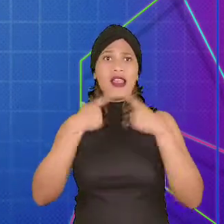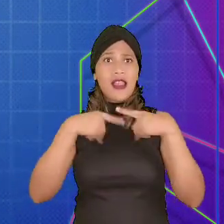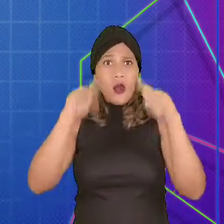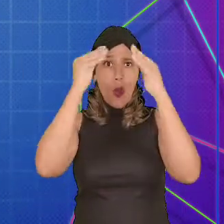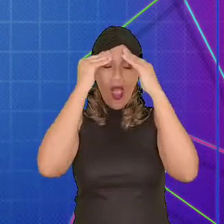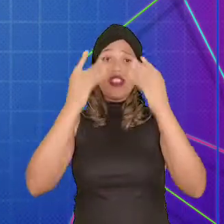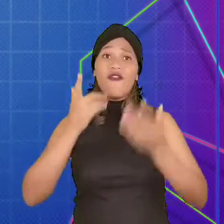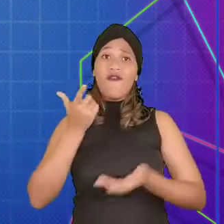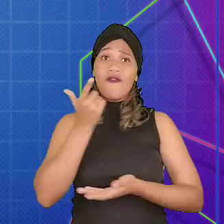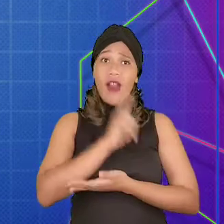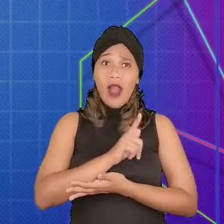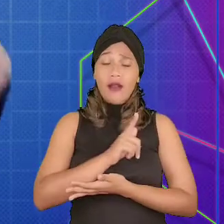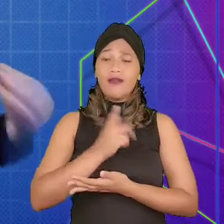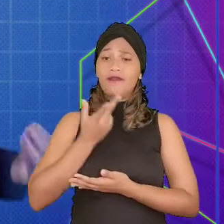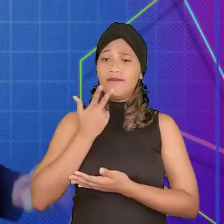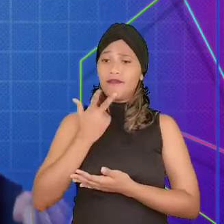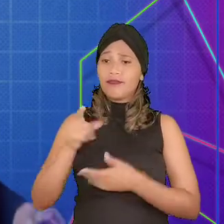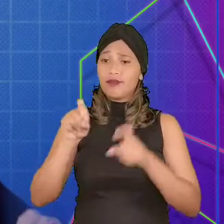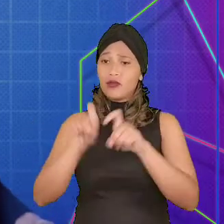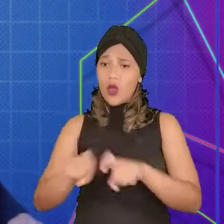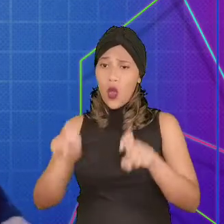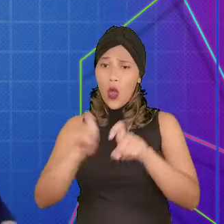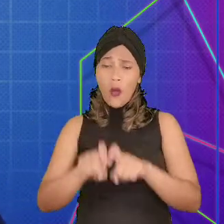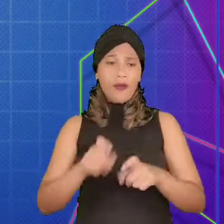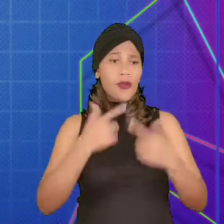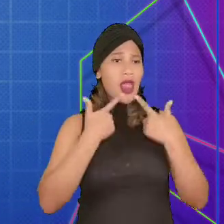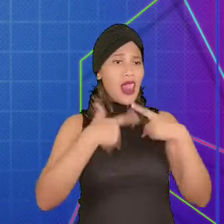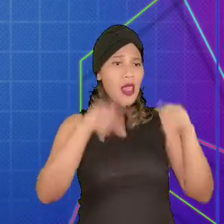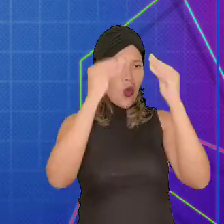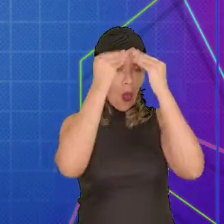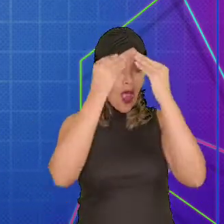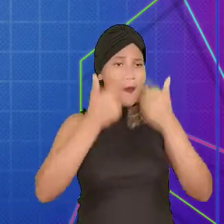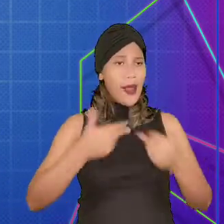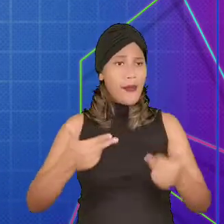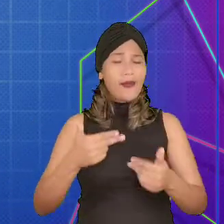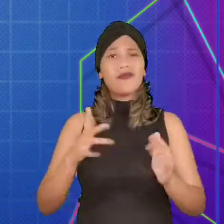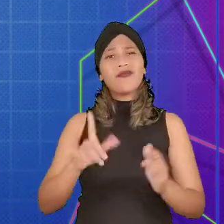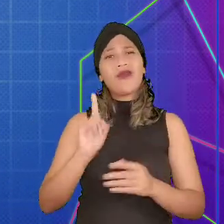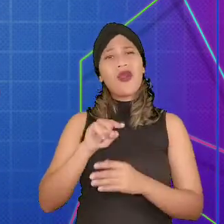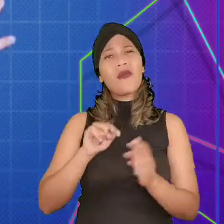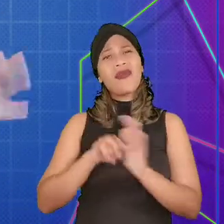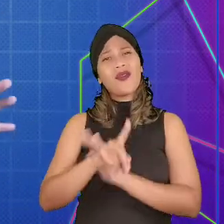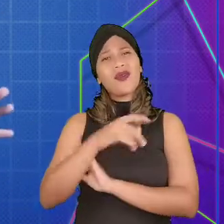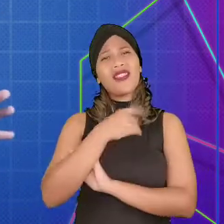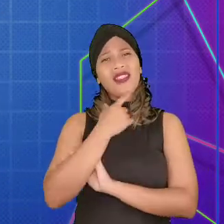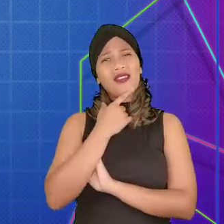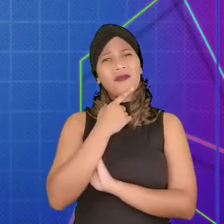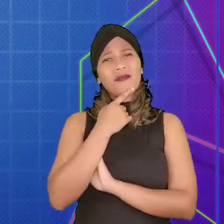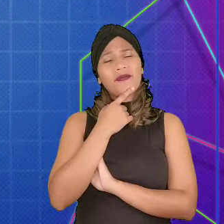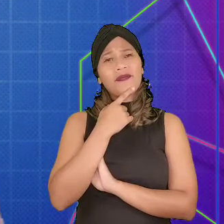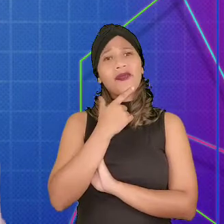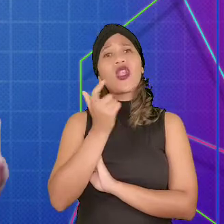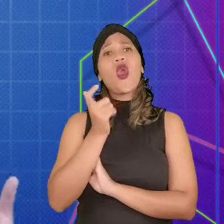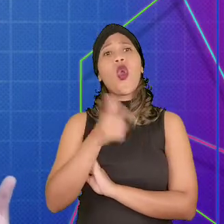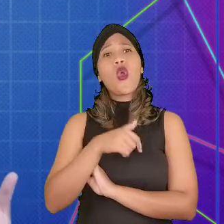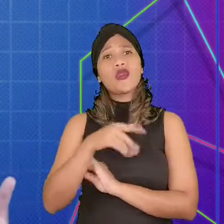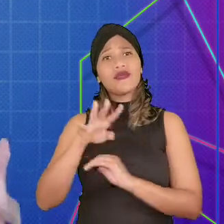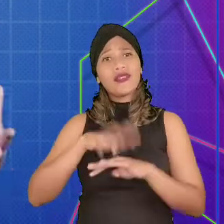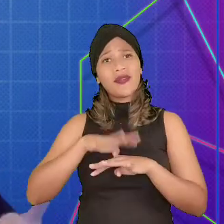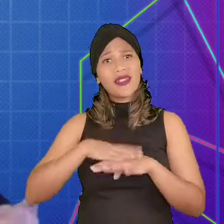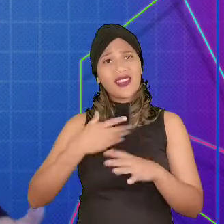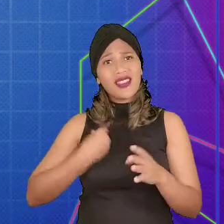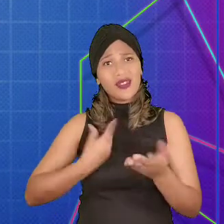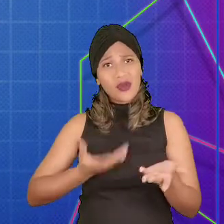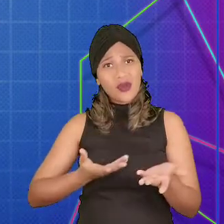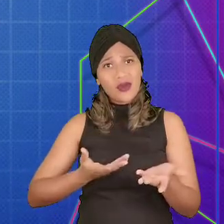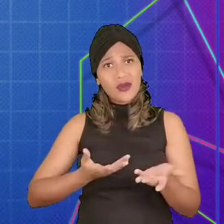gente falou tanto dessa lógica de programação e das linguagens de programação, deve ter ficado uma pergunta em aberto. Onde a